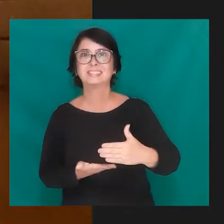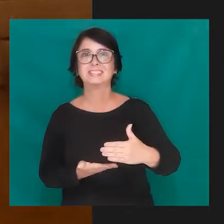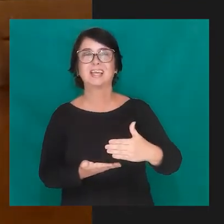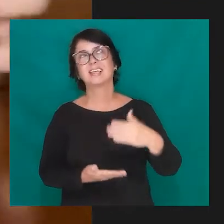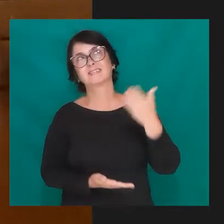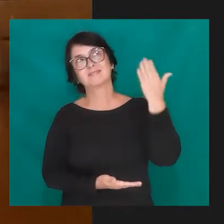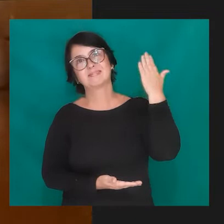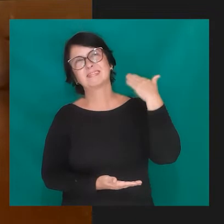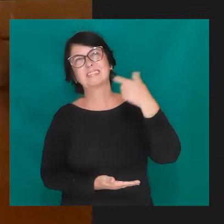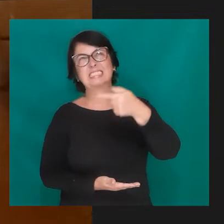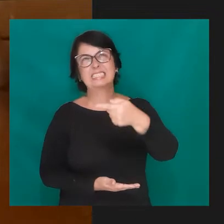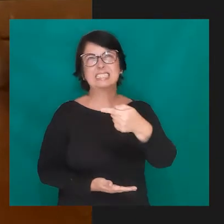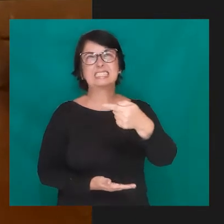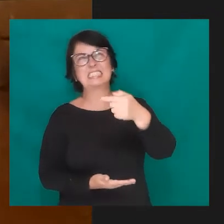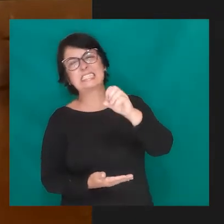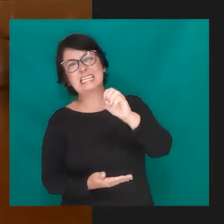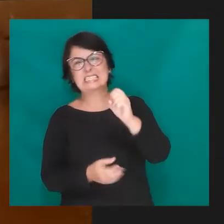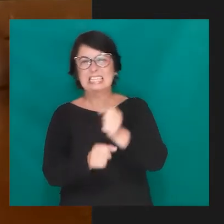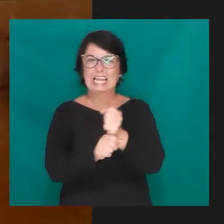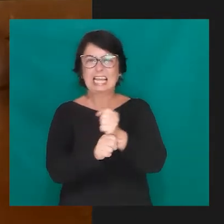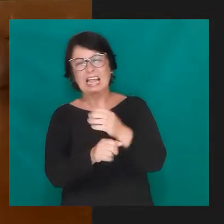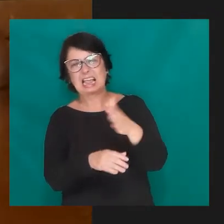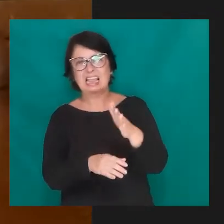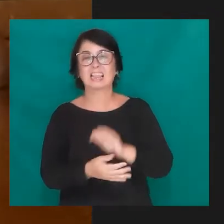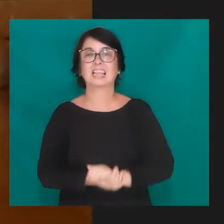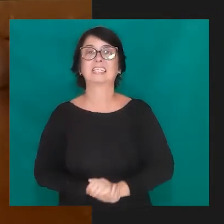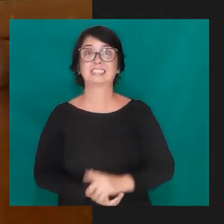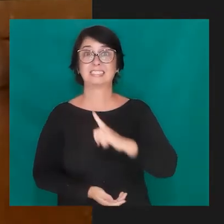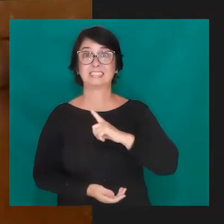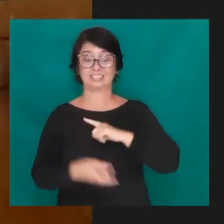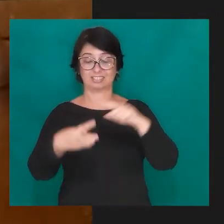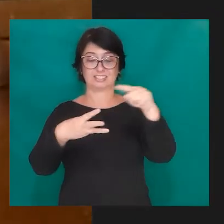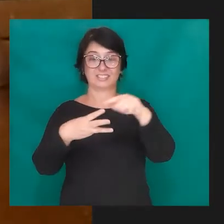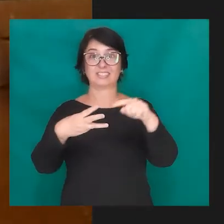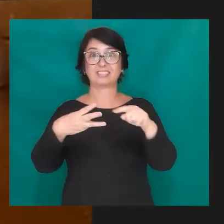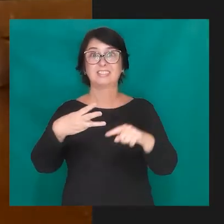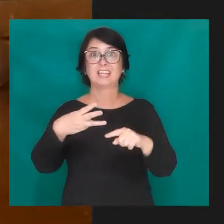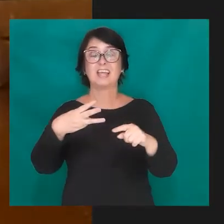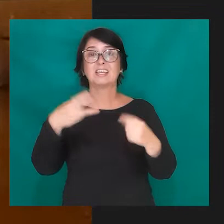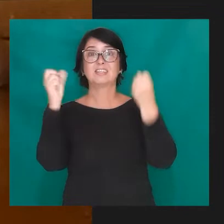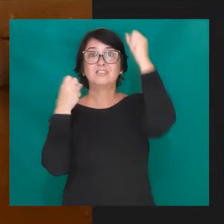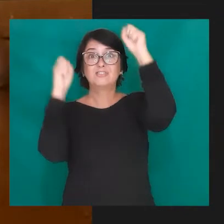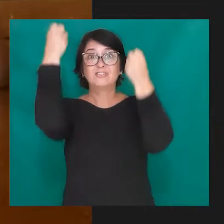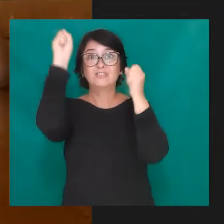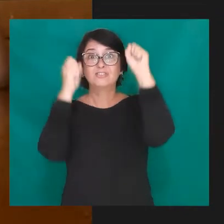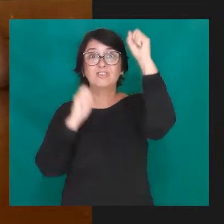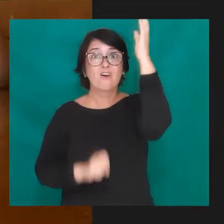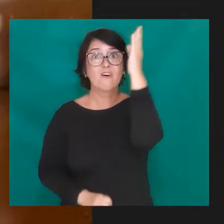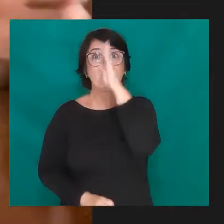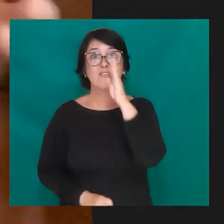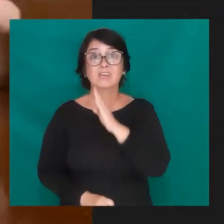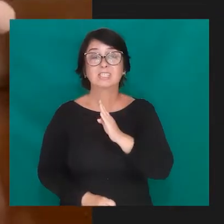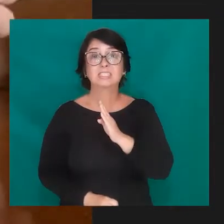em 70 e alguma coisa, ainda existiam três fábricas de acordeões no Brasil,